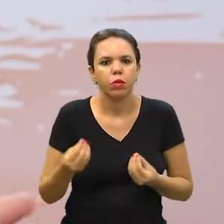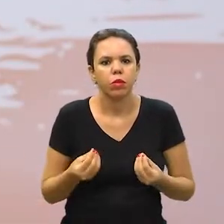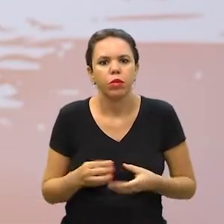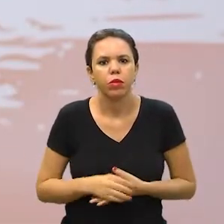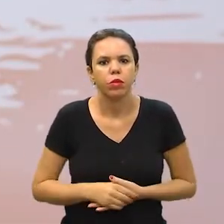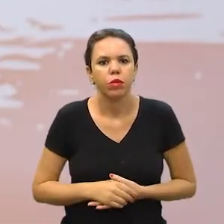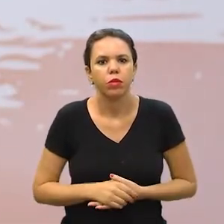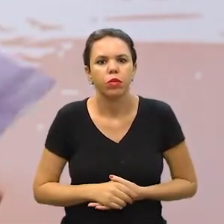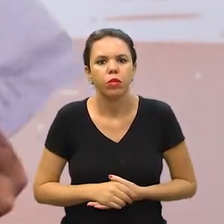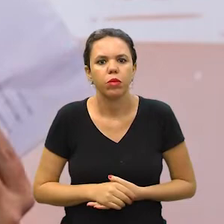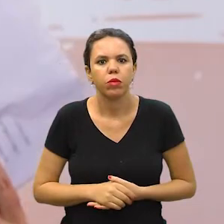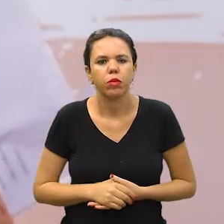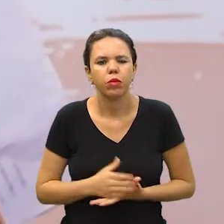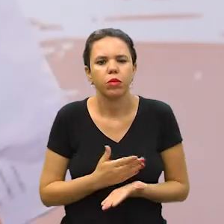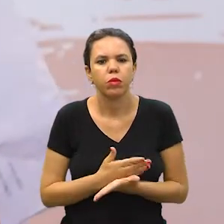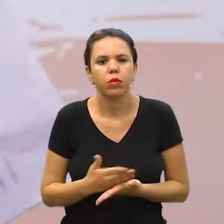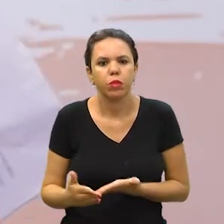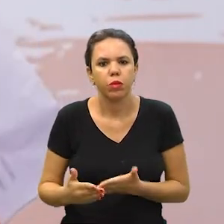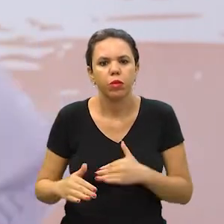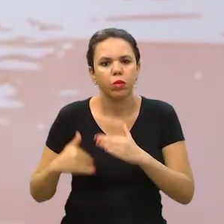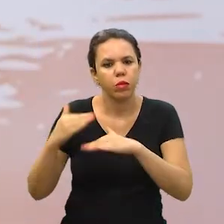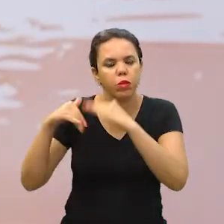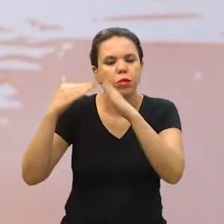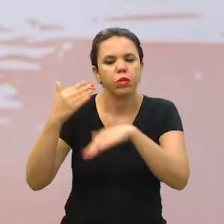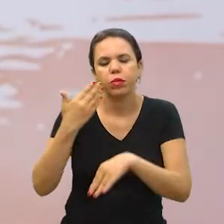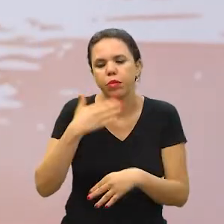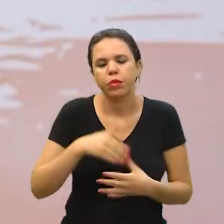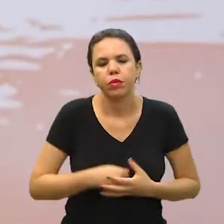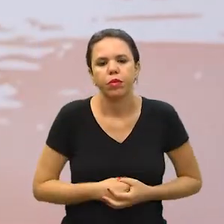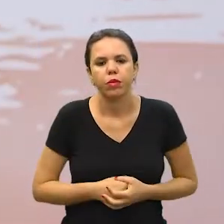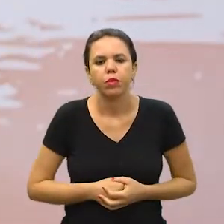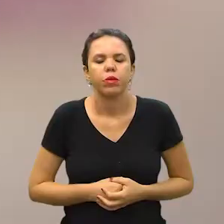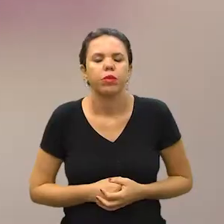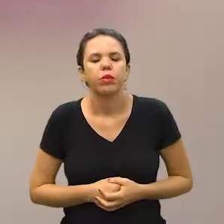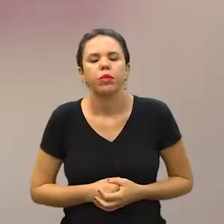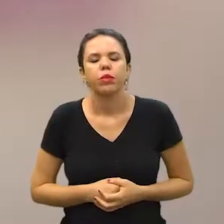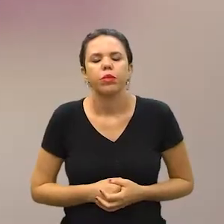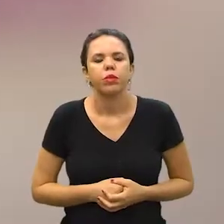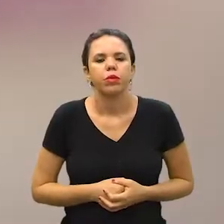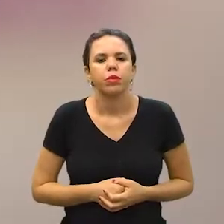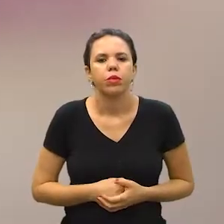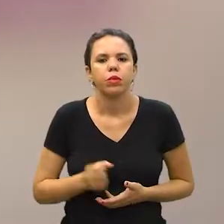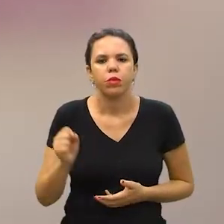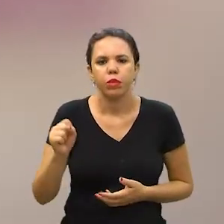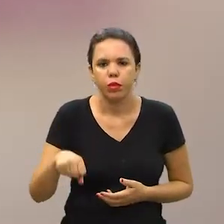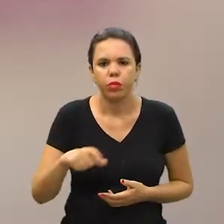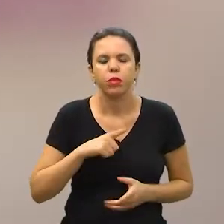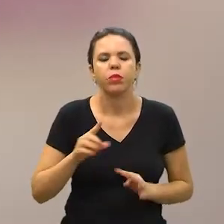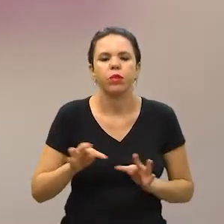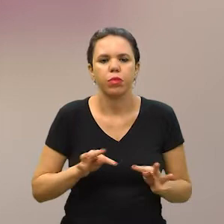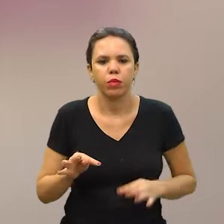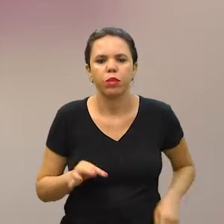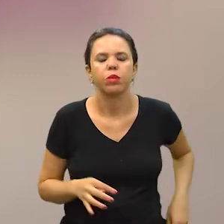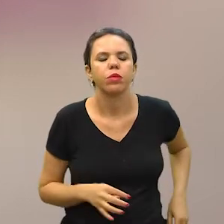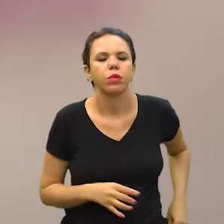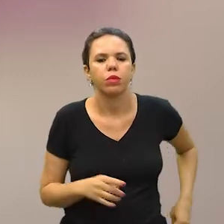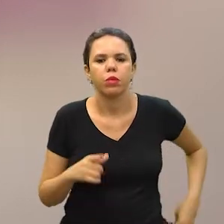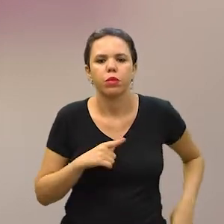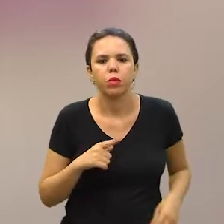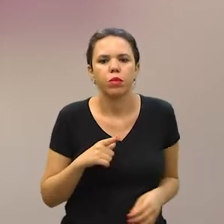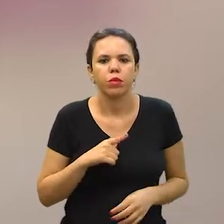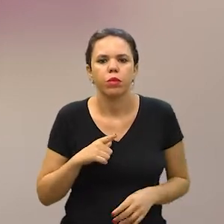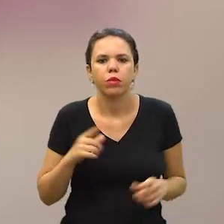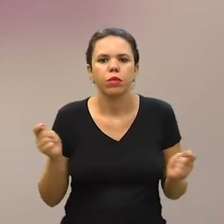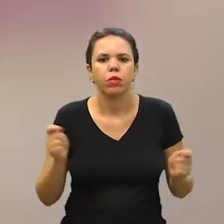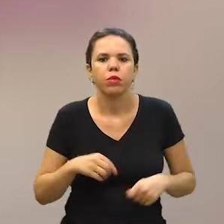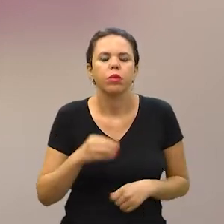que funciona? Como que começa a ser o desenvolvimento da criança? Sim, existe o tratamento, né? E